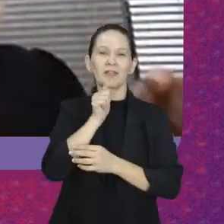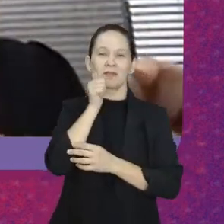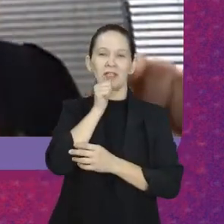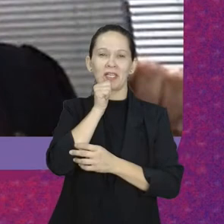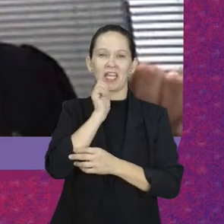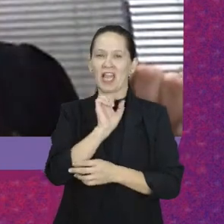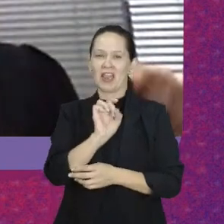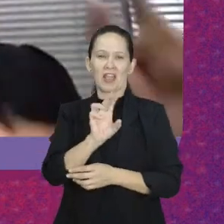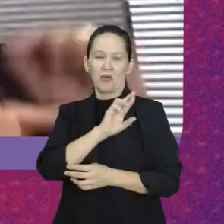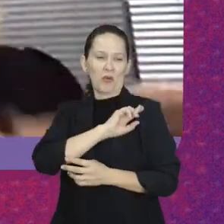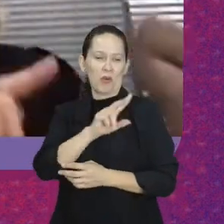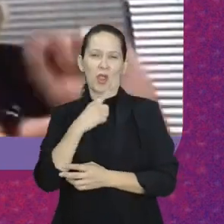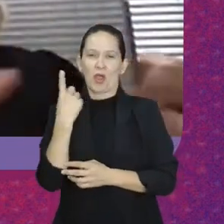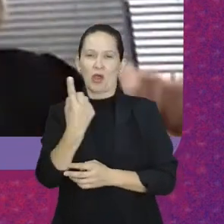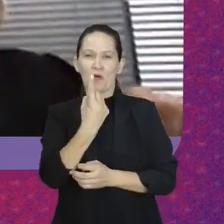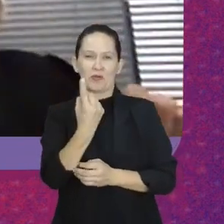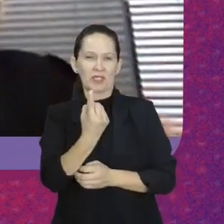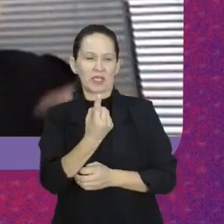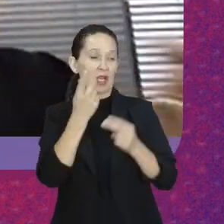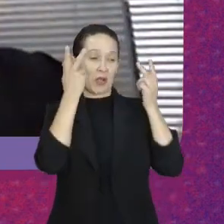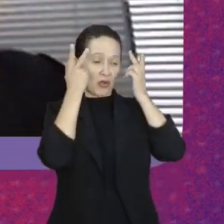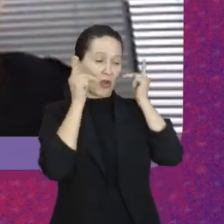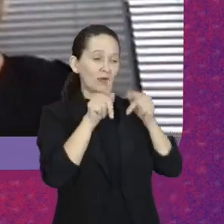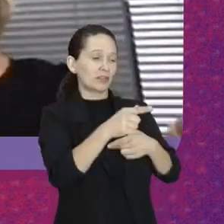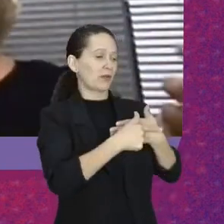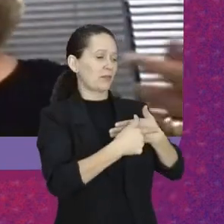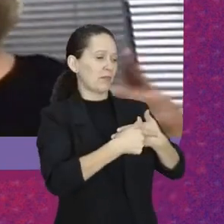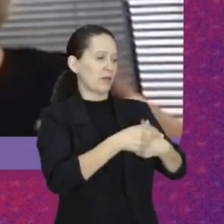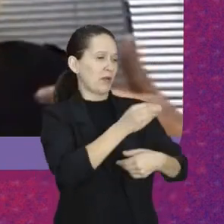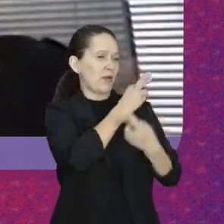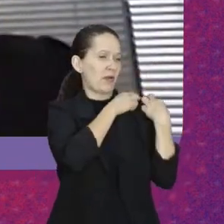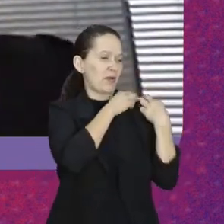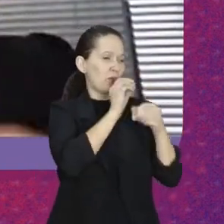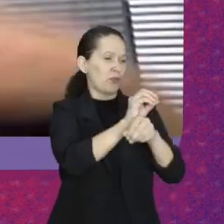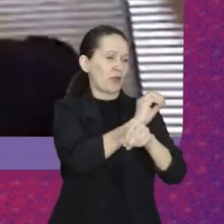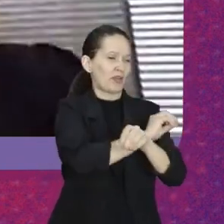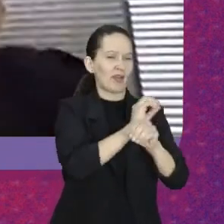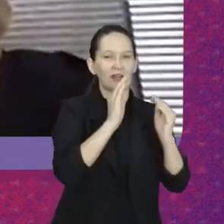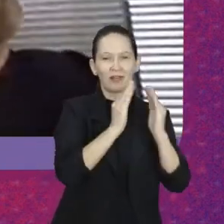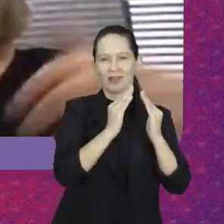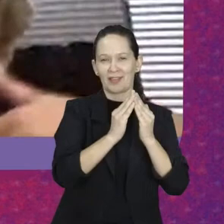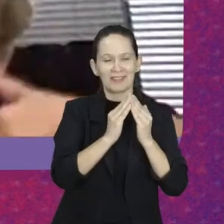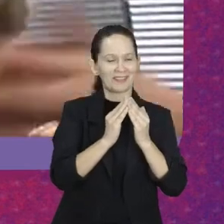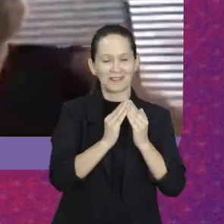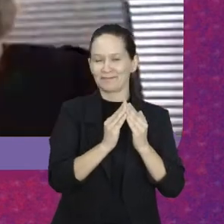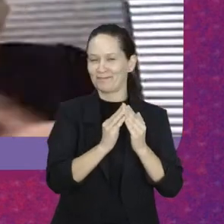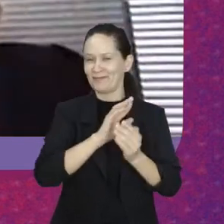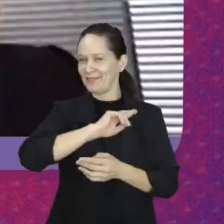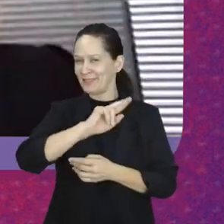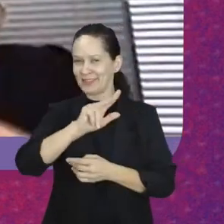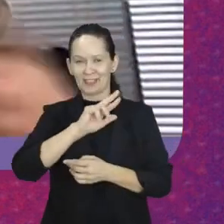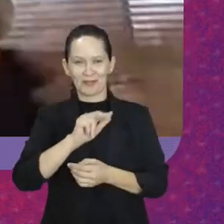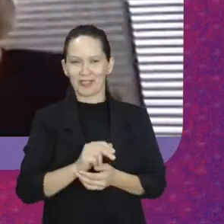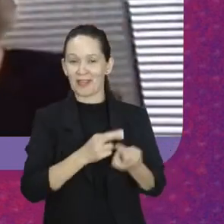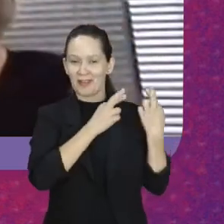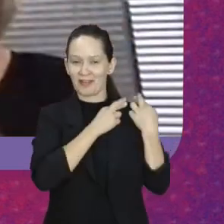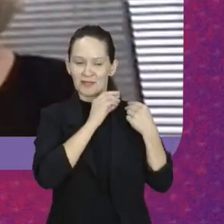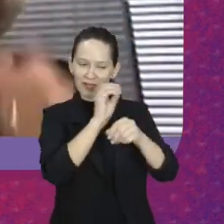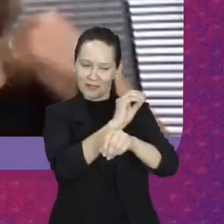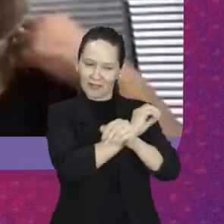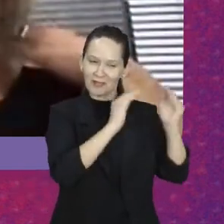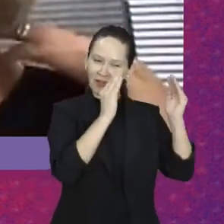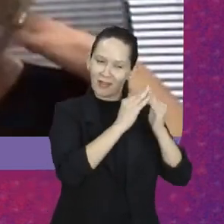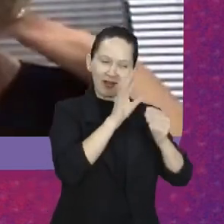não esse que é naturalizado de obrigação, né, com as tarefas né, de casa e dos cuidados